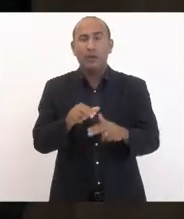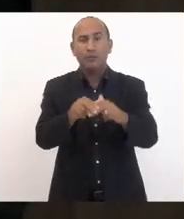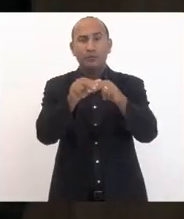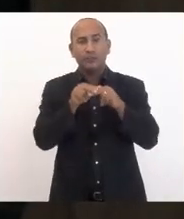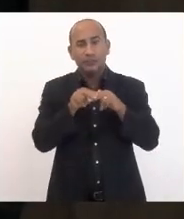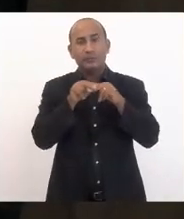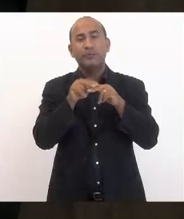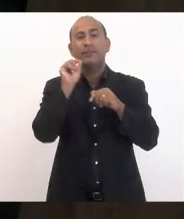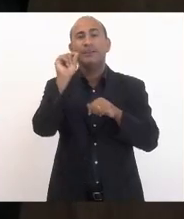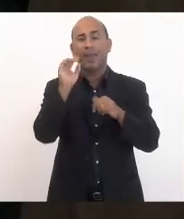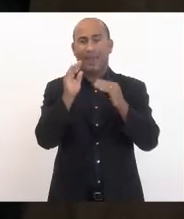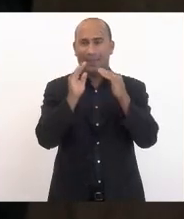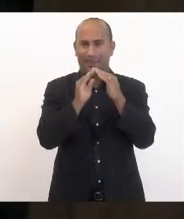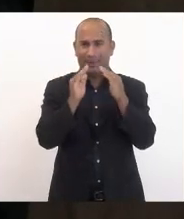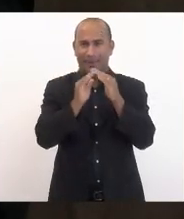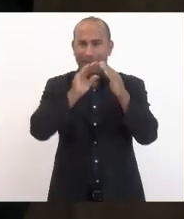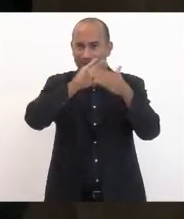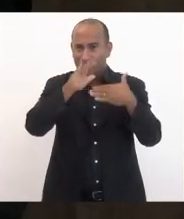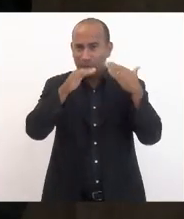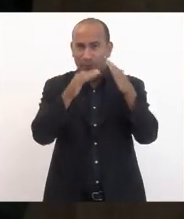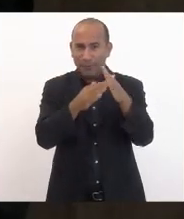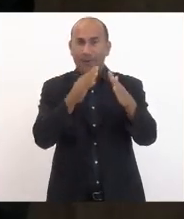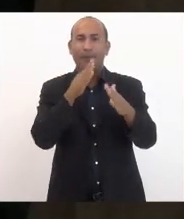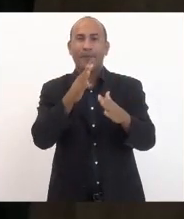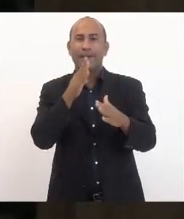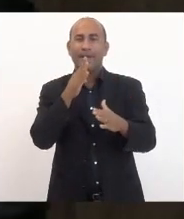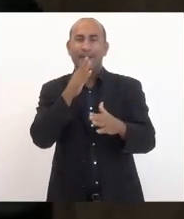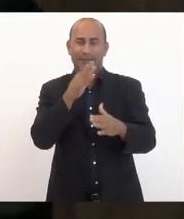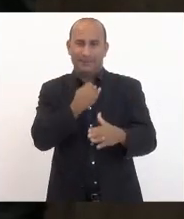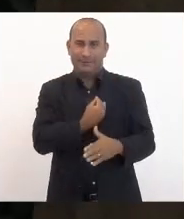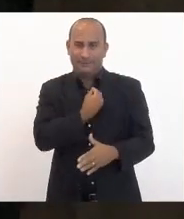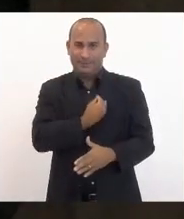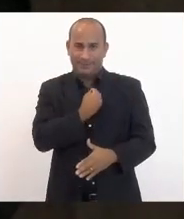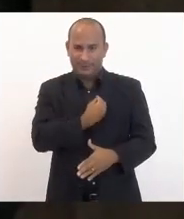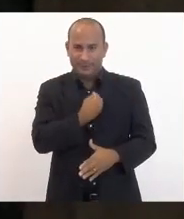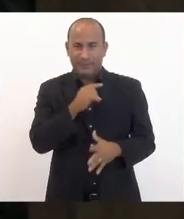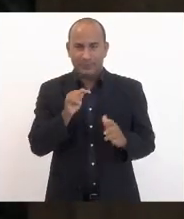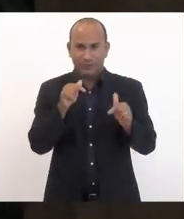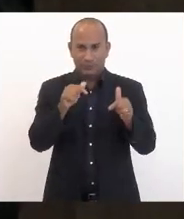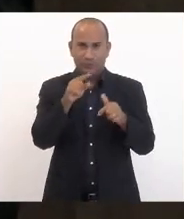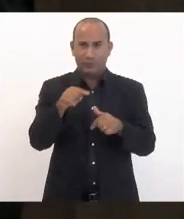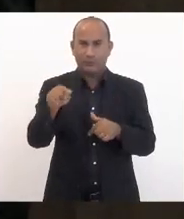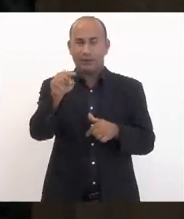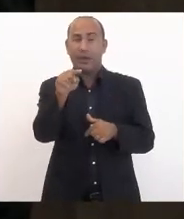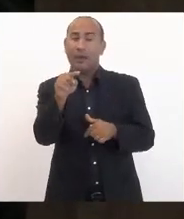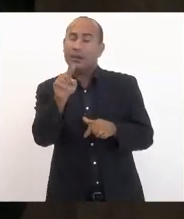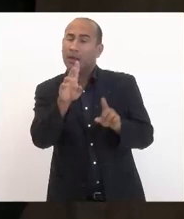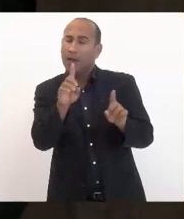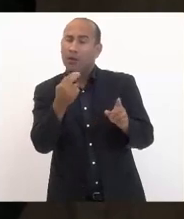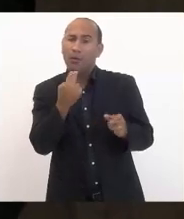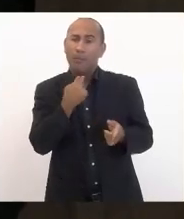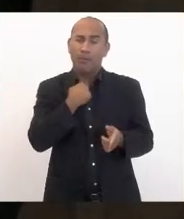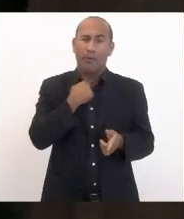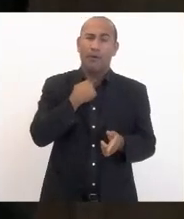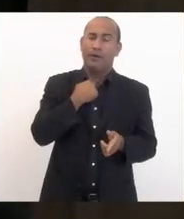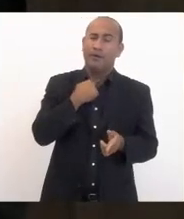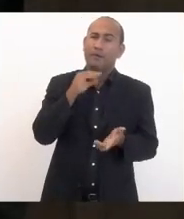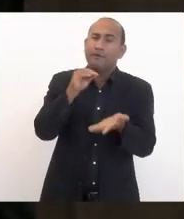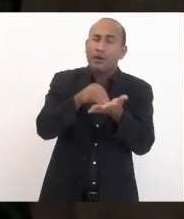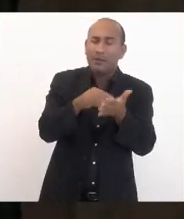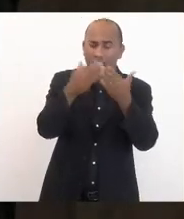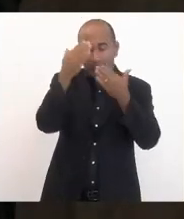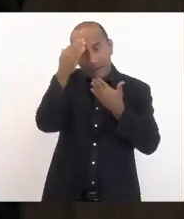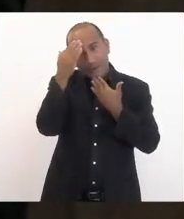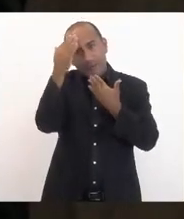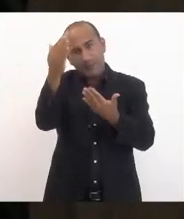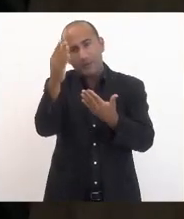que a casa inteira reconheceu o papel de vocês. Então, não poderia deixar aqui de agradecer a